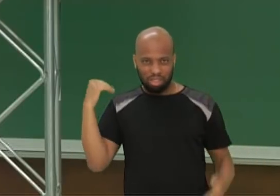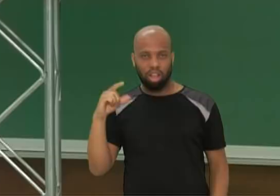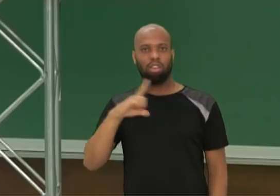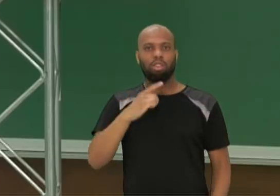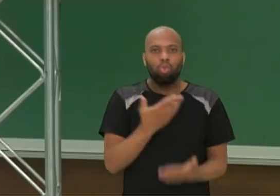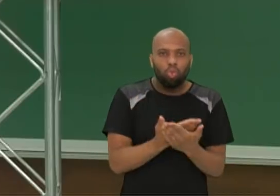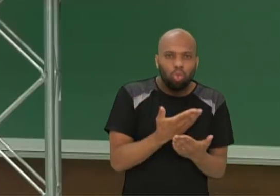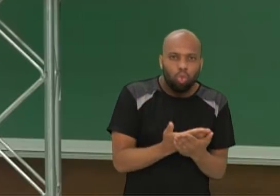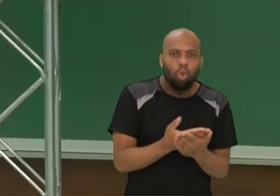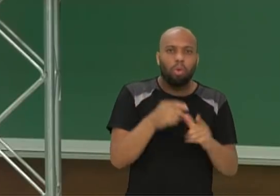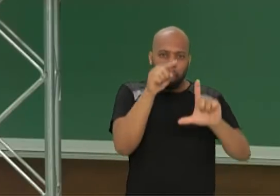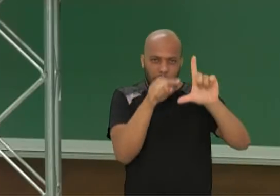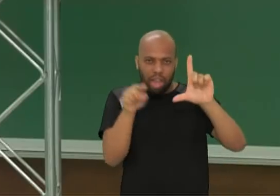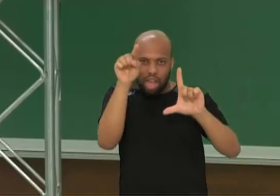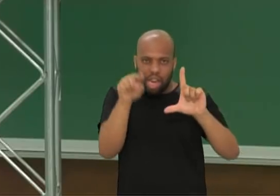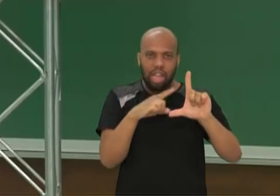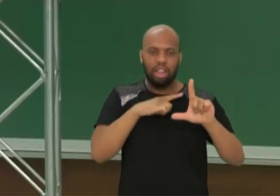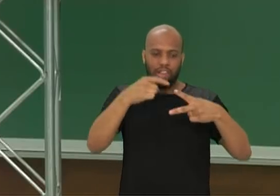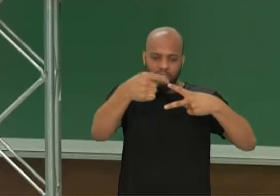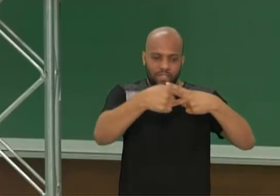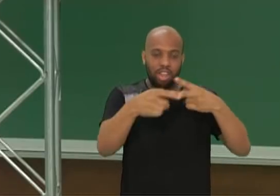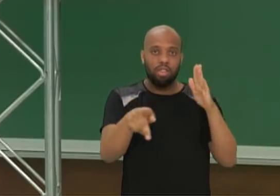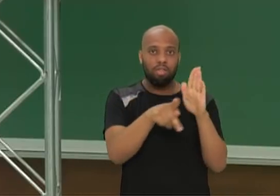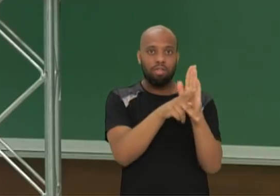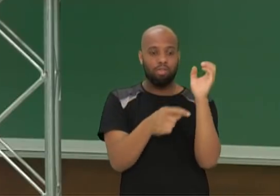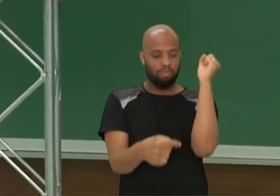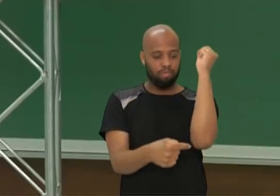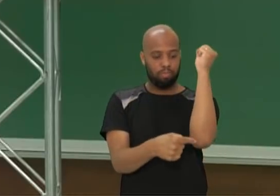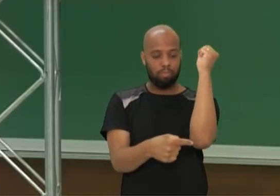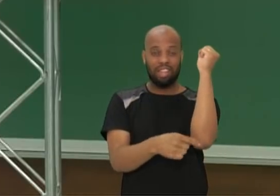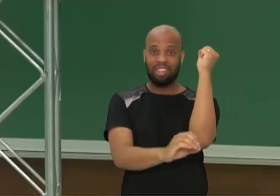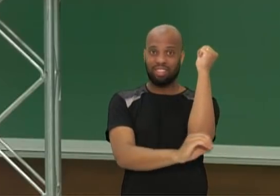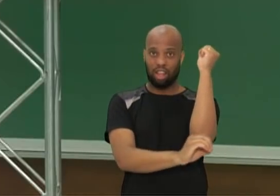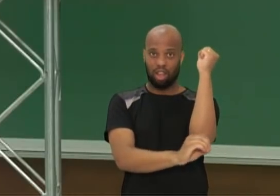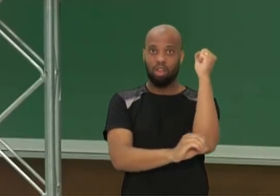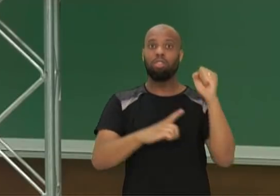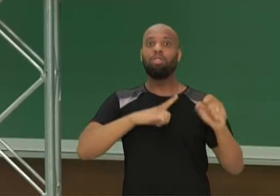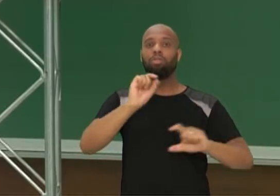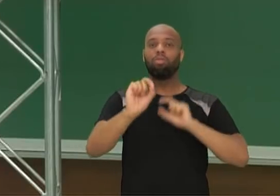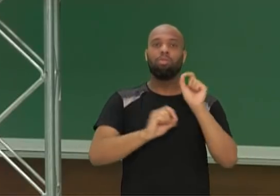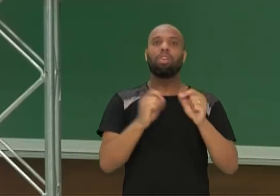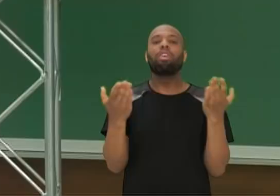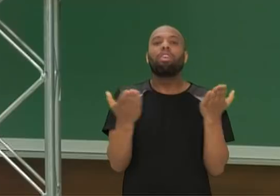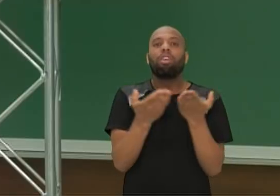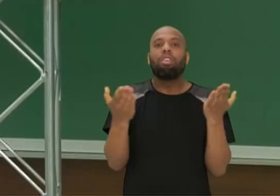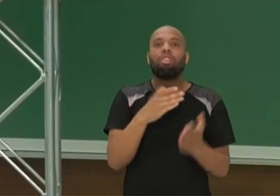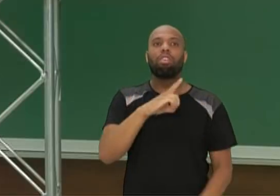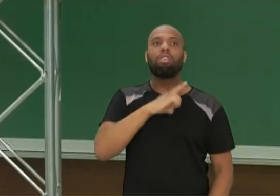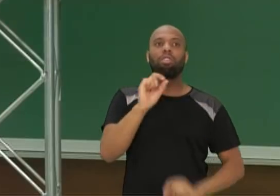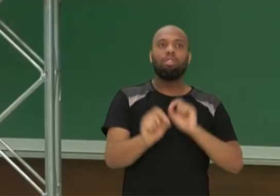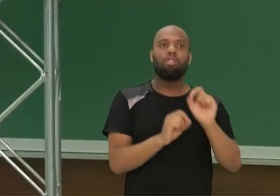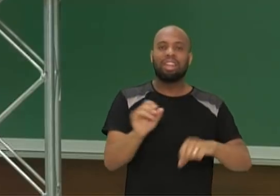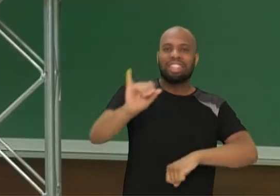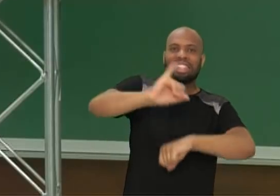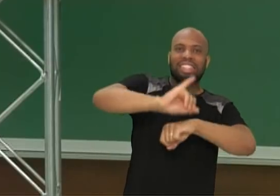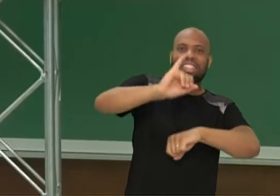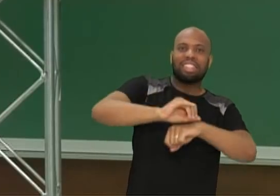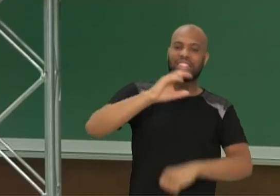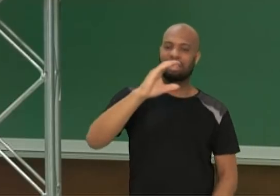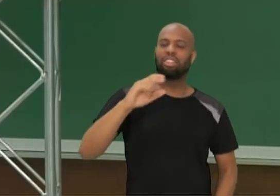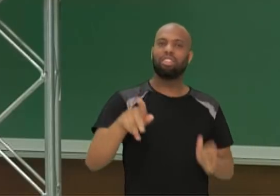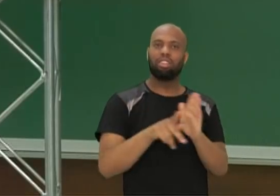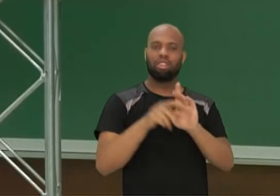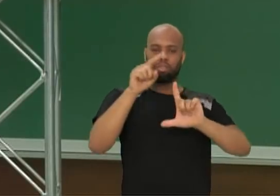da parábola que tem o vértice no centro. Então, nós vamos compensar as coordenadas do centro da